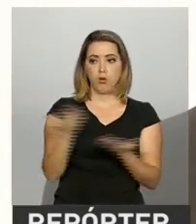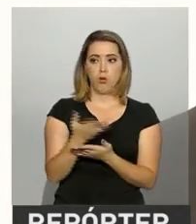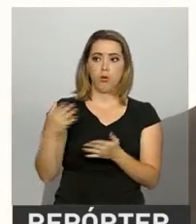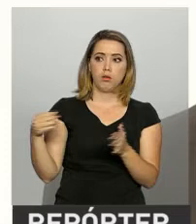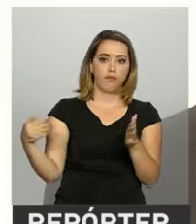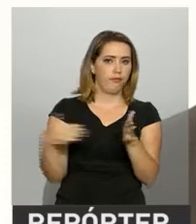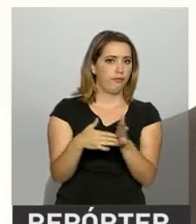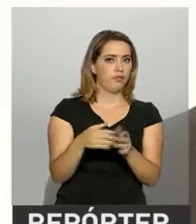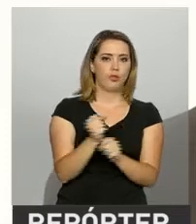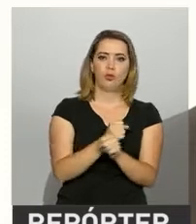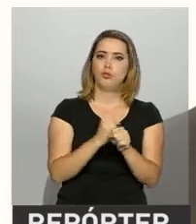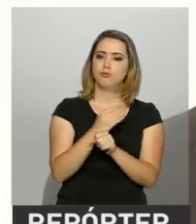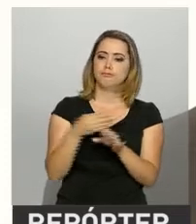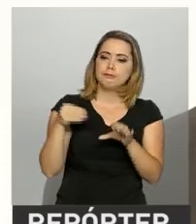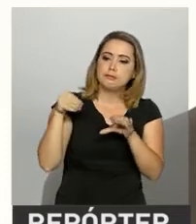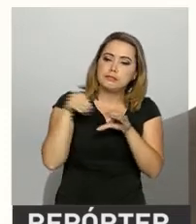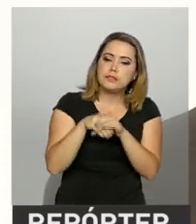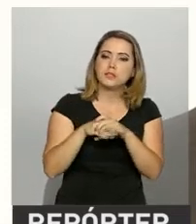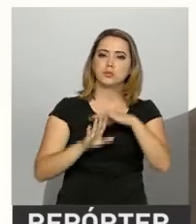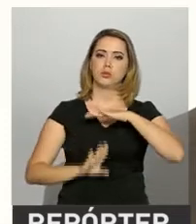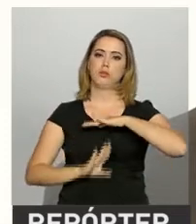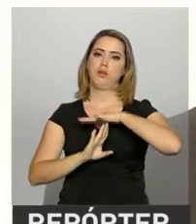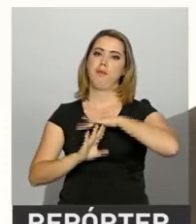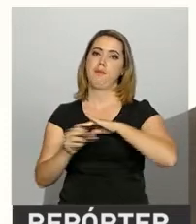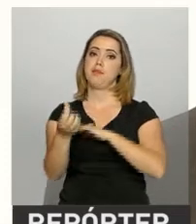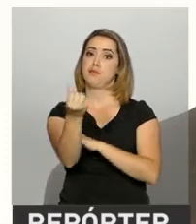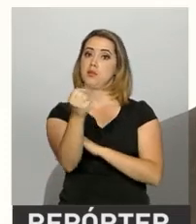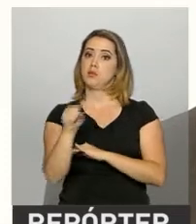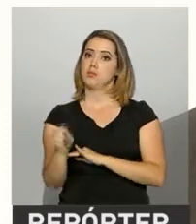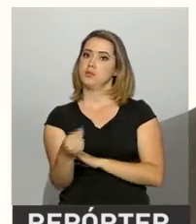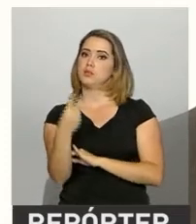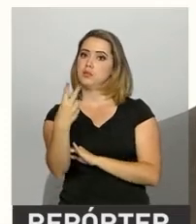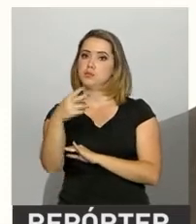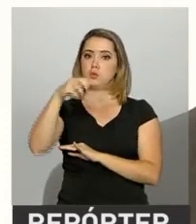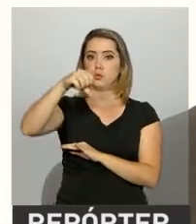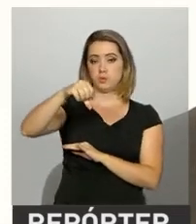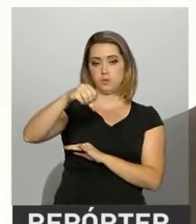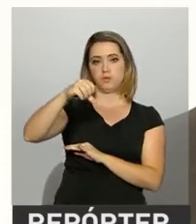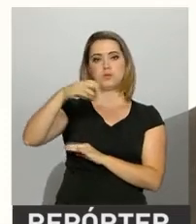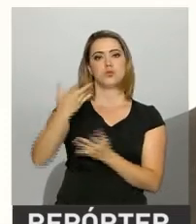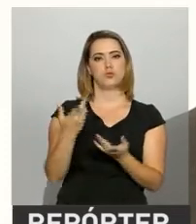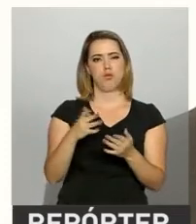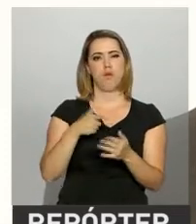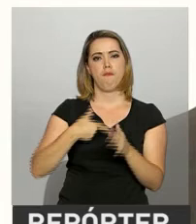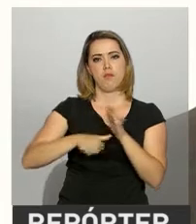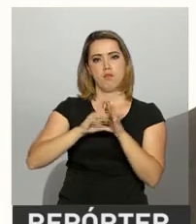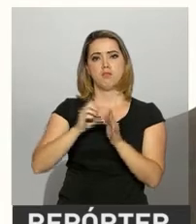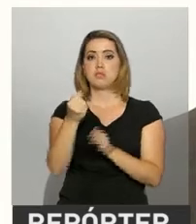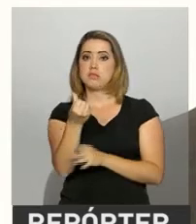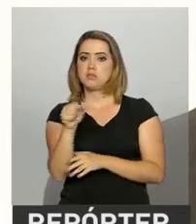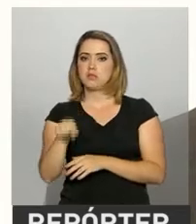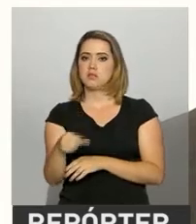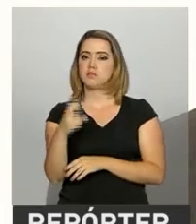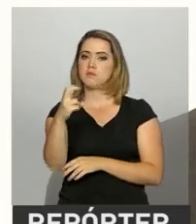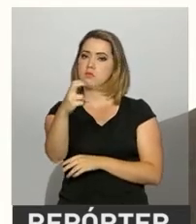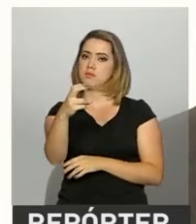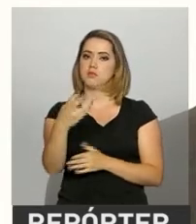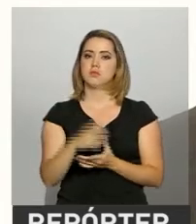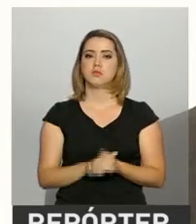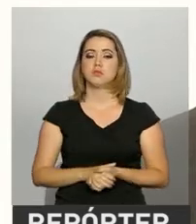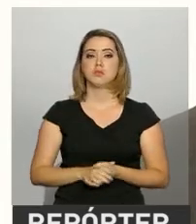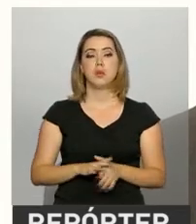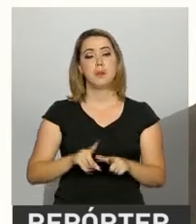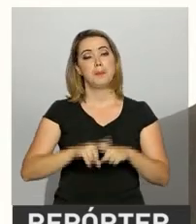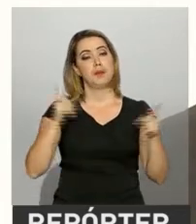final do ano dentro da meta ou seja 16 pontos 29 o teto da meta 6 e mail 6.50